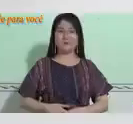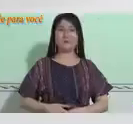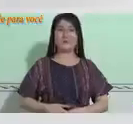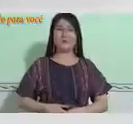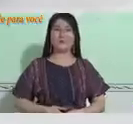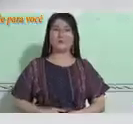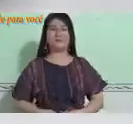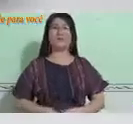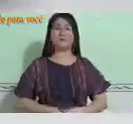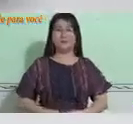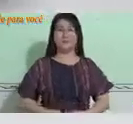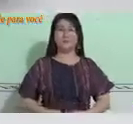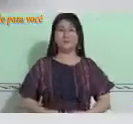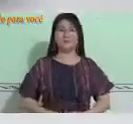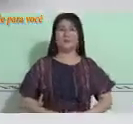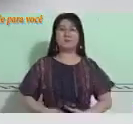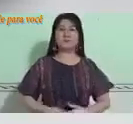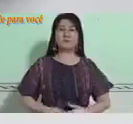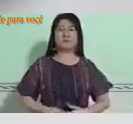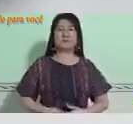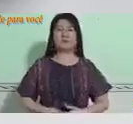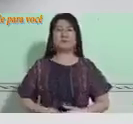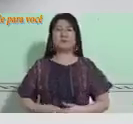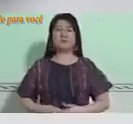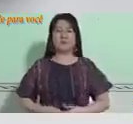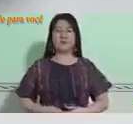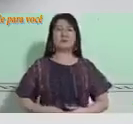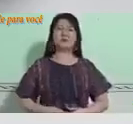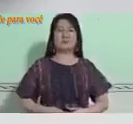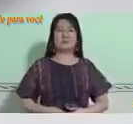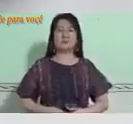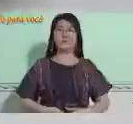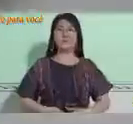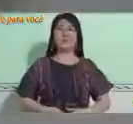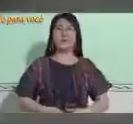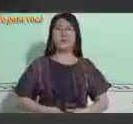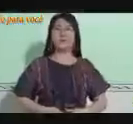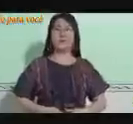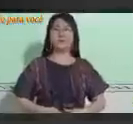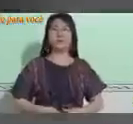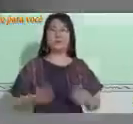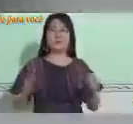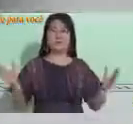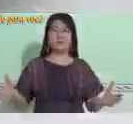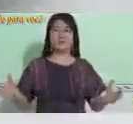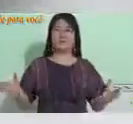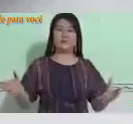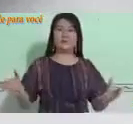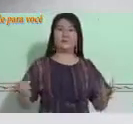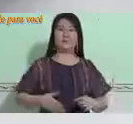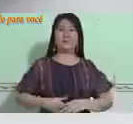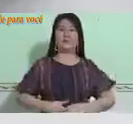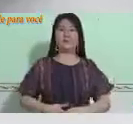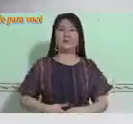Além disso, algumas pessoas podem apresentar maior ou menor sensibilidade, o que faz com que algumas pessoas tenham